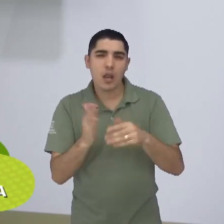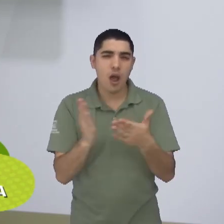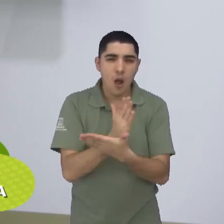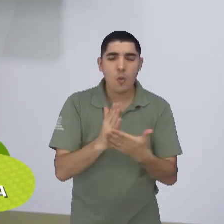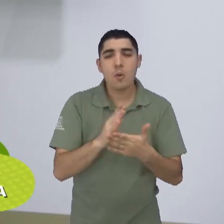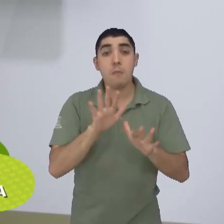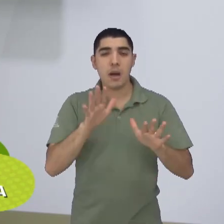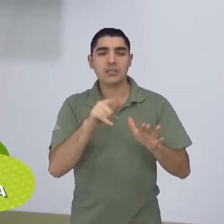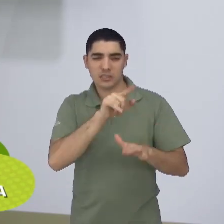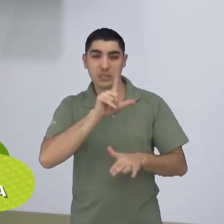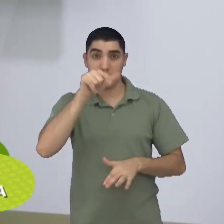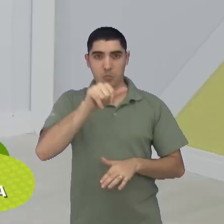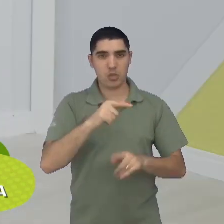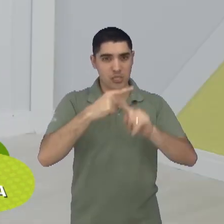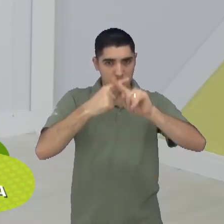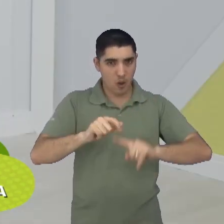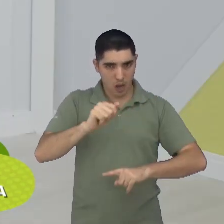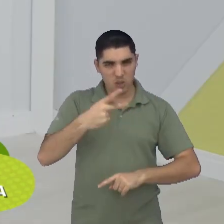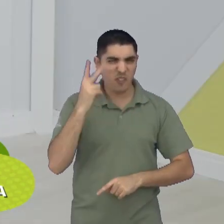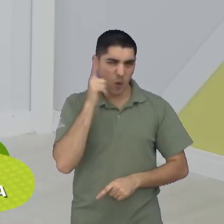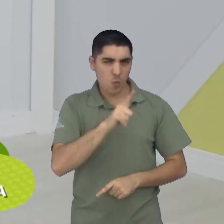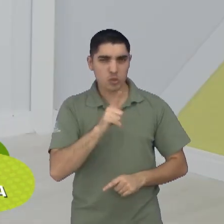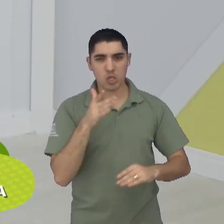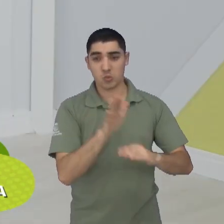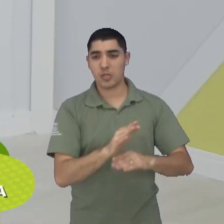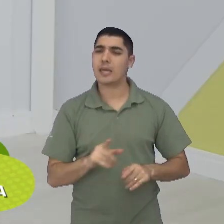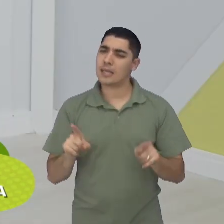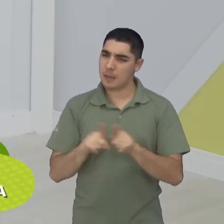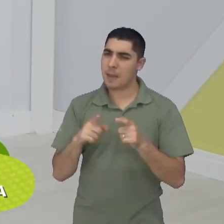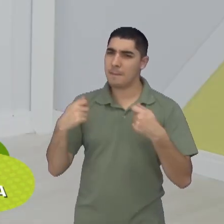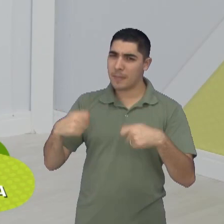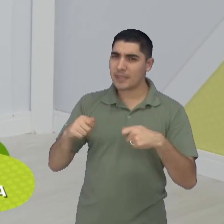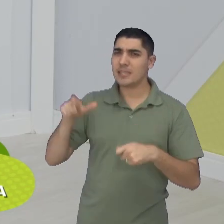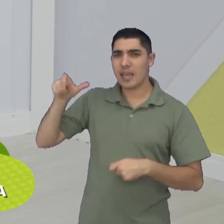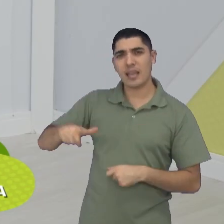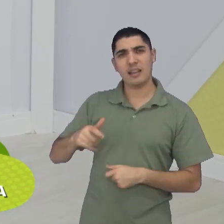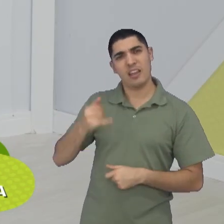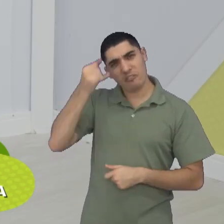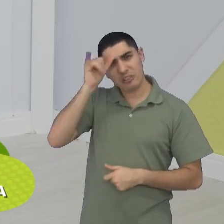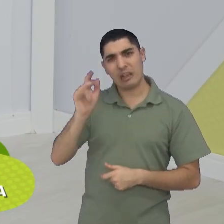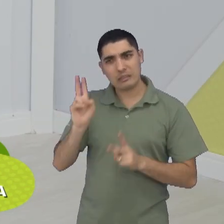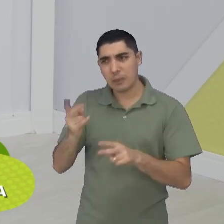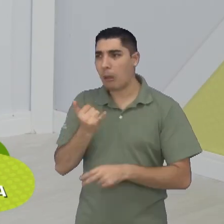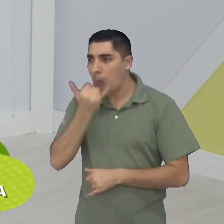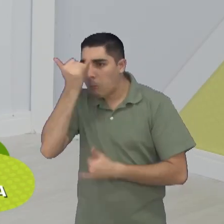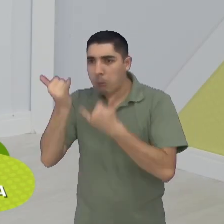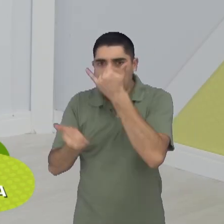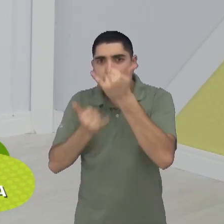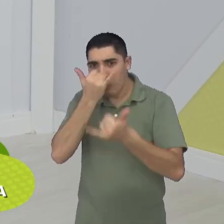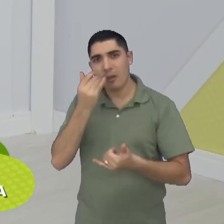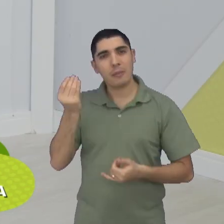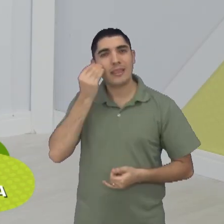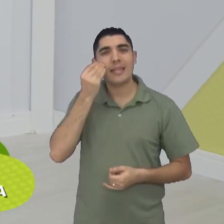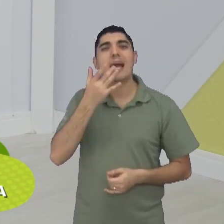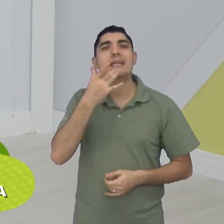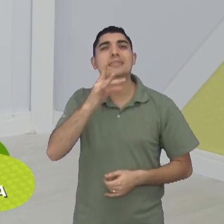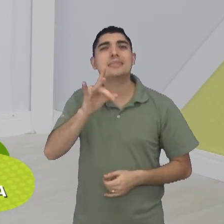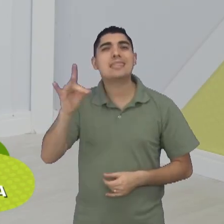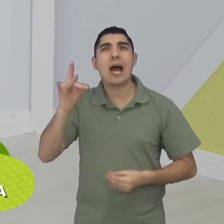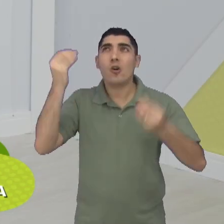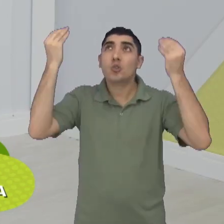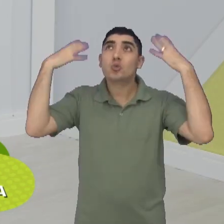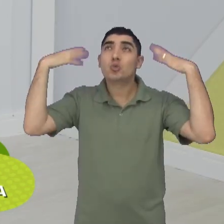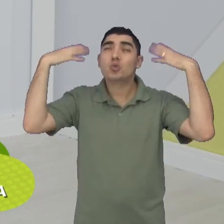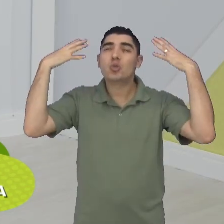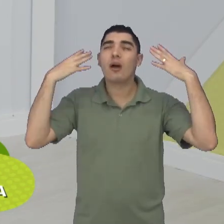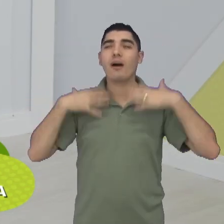ajudar o time na Série 2. Tem que tomar um banho de sal grosso, que é a mão que quebra. No Paulista, como você bem lembrou, teve um problema muscular, se eu não me